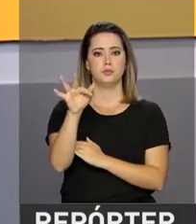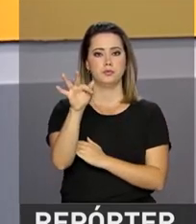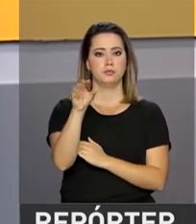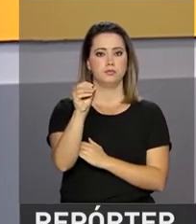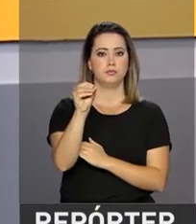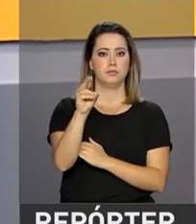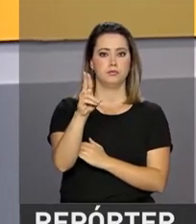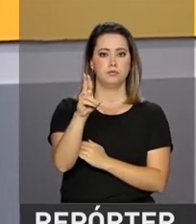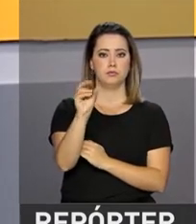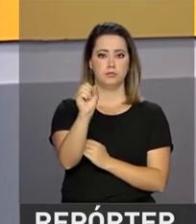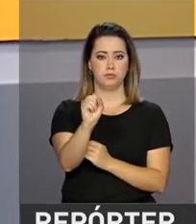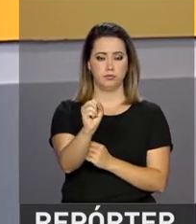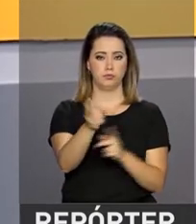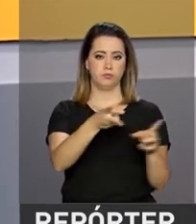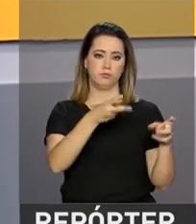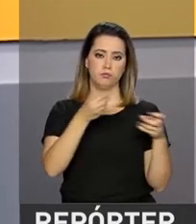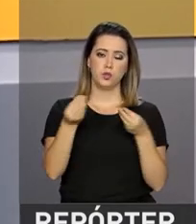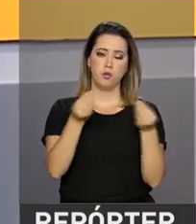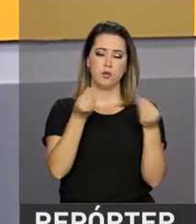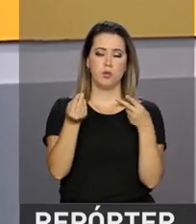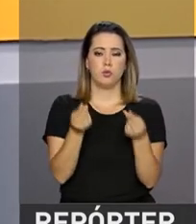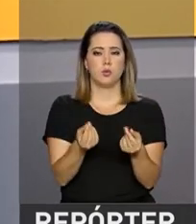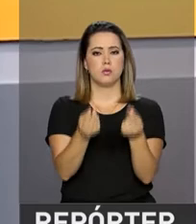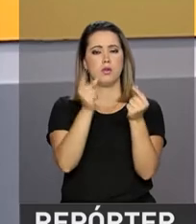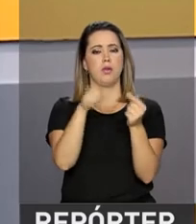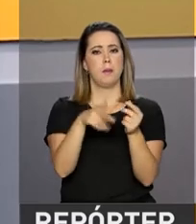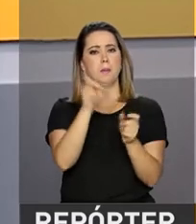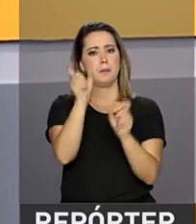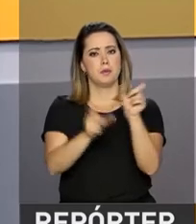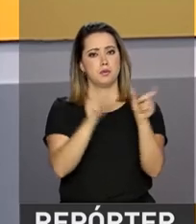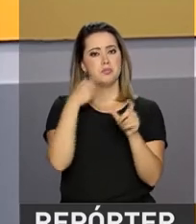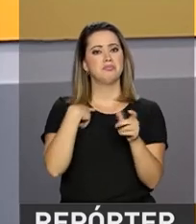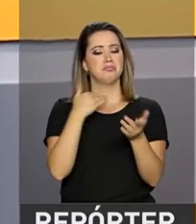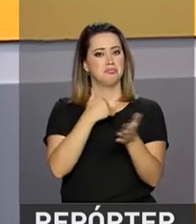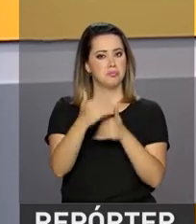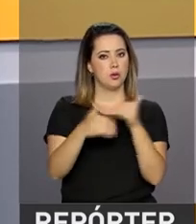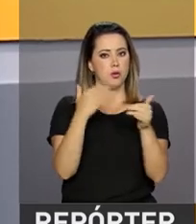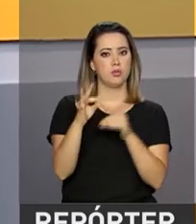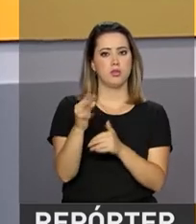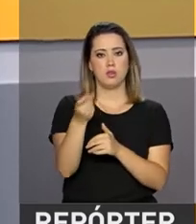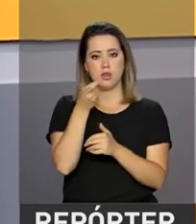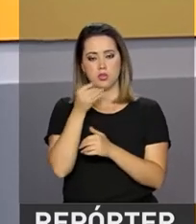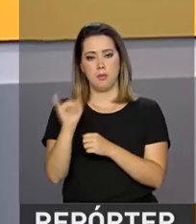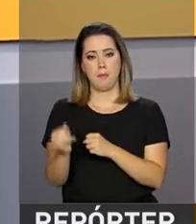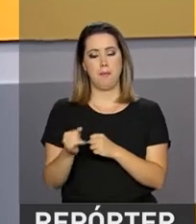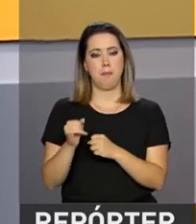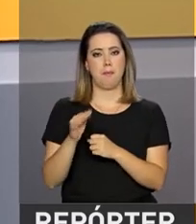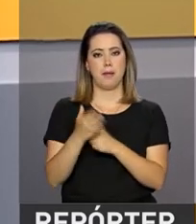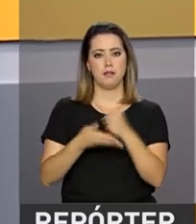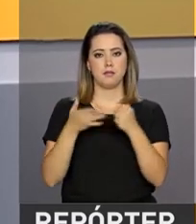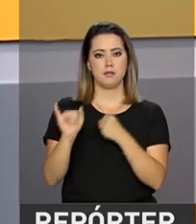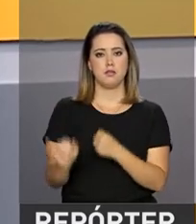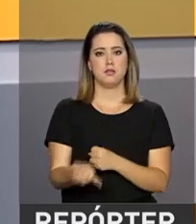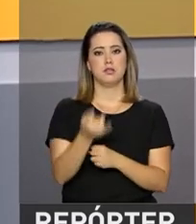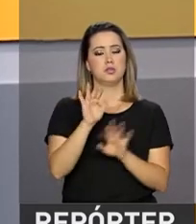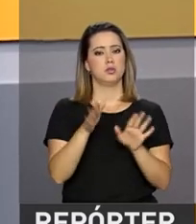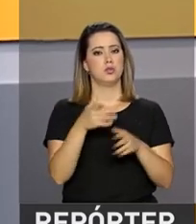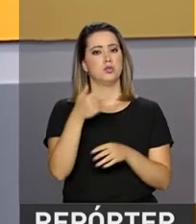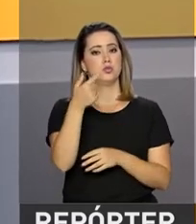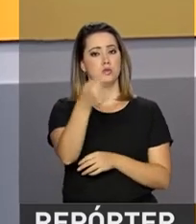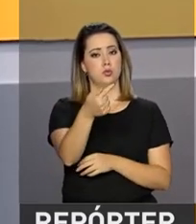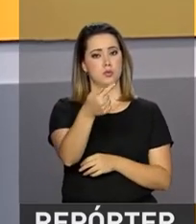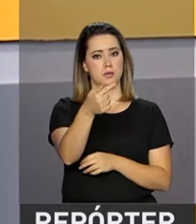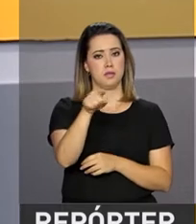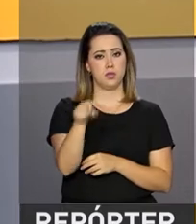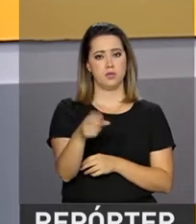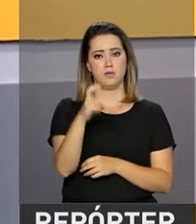mercado financeiro. Analistas e investidores mantiveram a taxa básica de juros da economia, a Selic, em